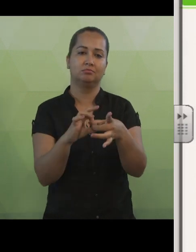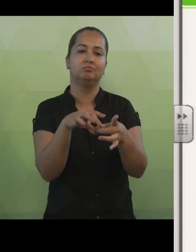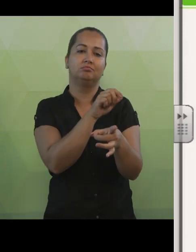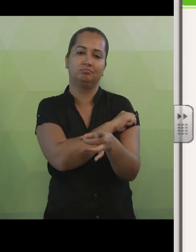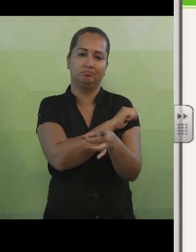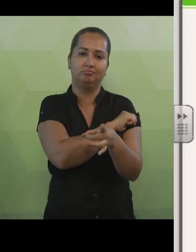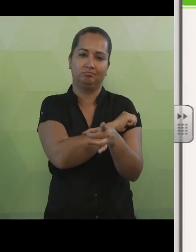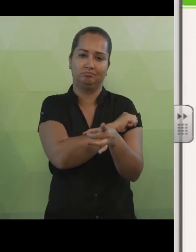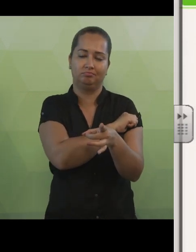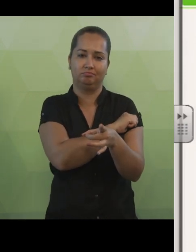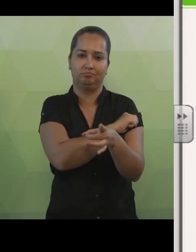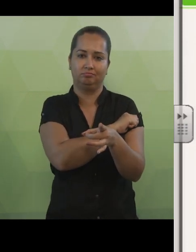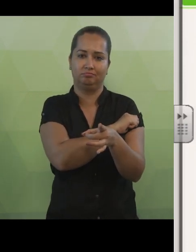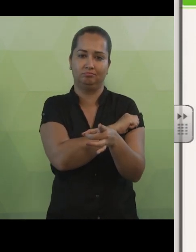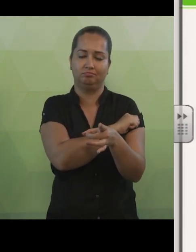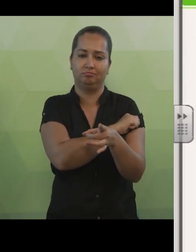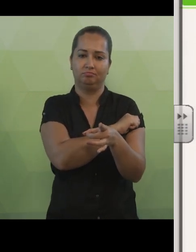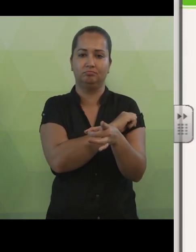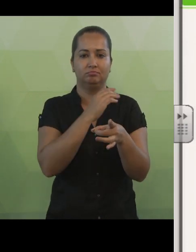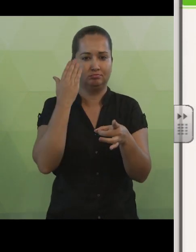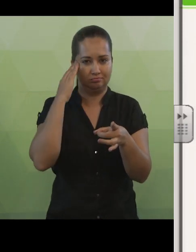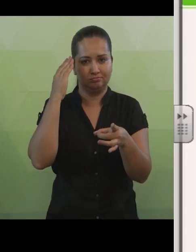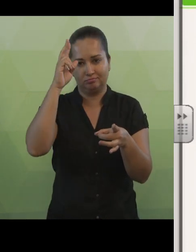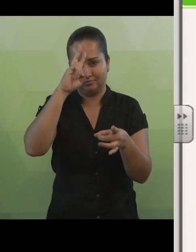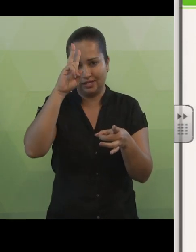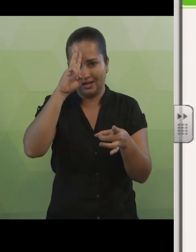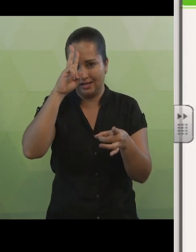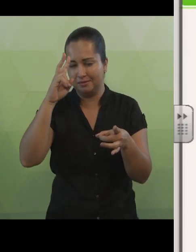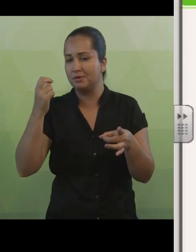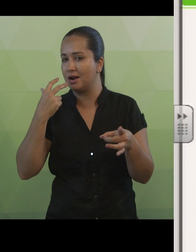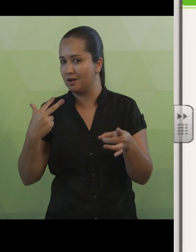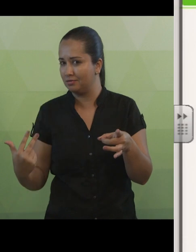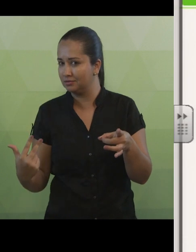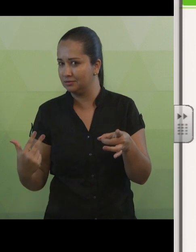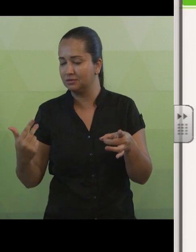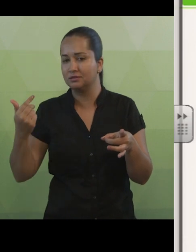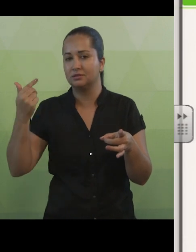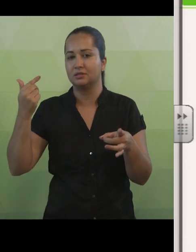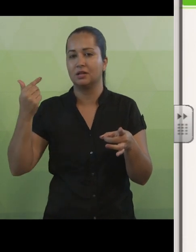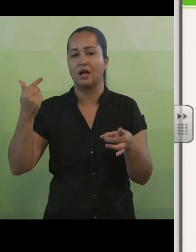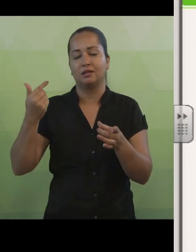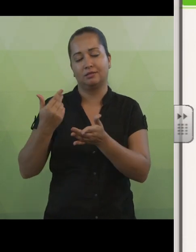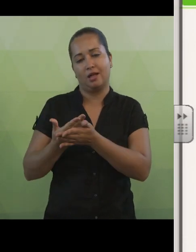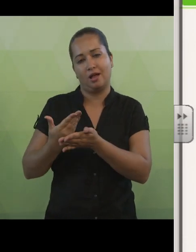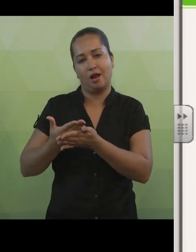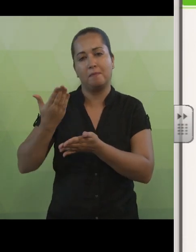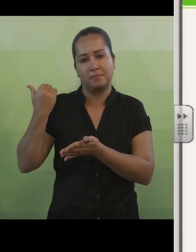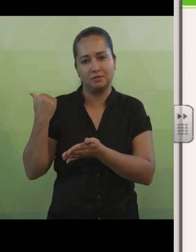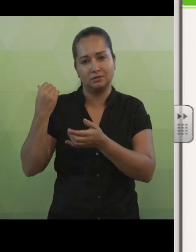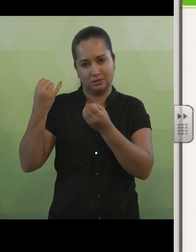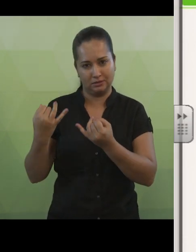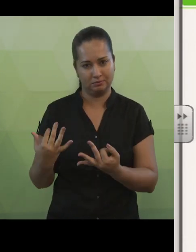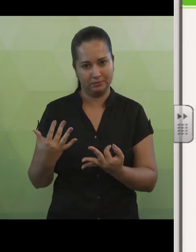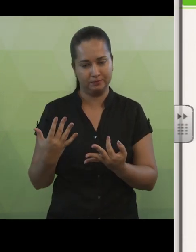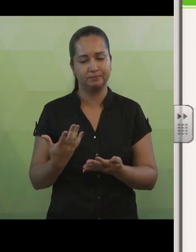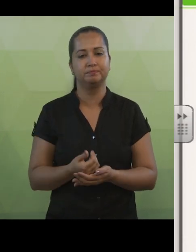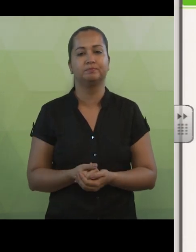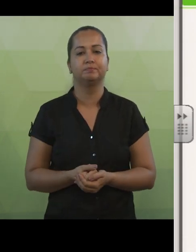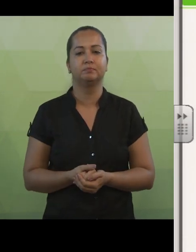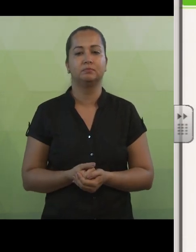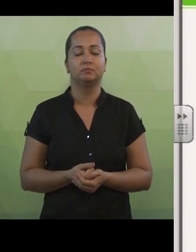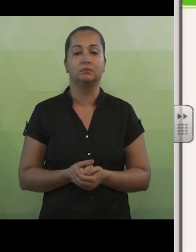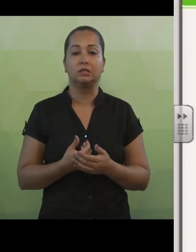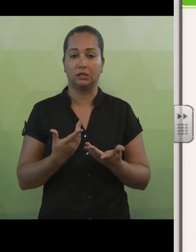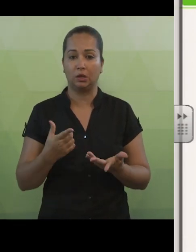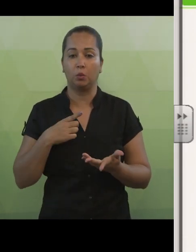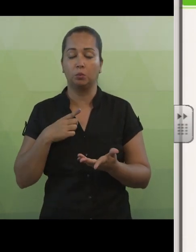chave estrangeira com outra tabela. Lembram disso? Lembra da chave estrangeira? Então, esse é um dos procedimentos. Então, você vai dar